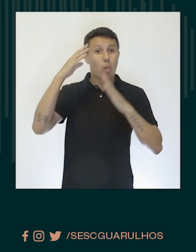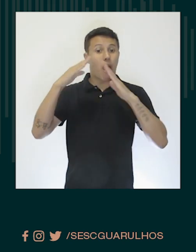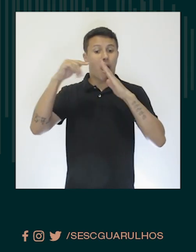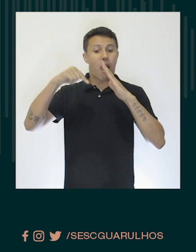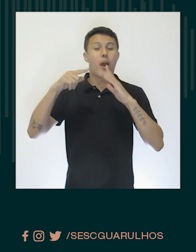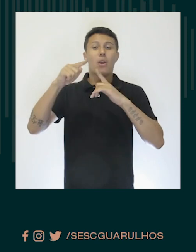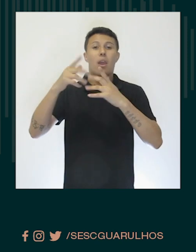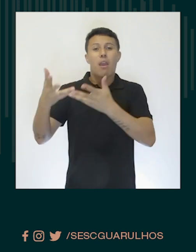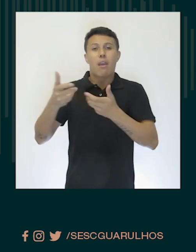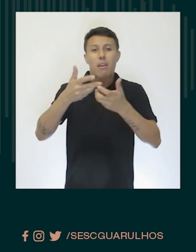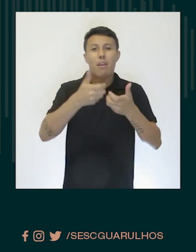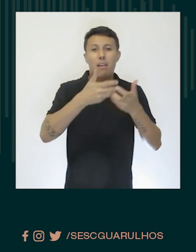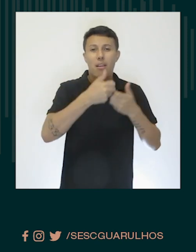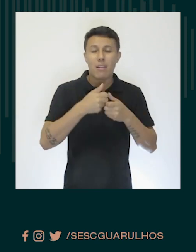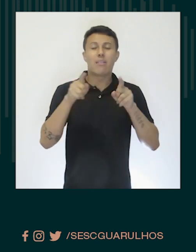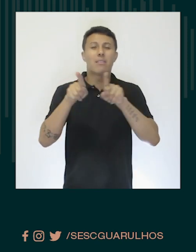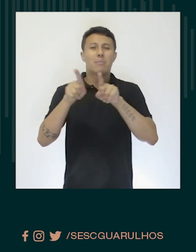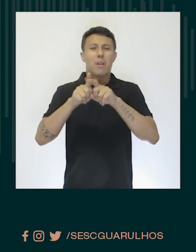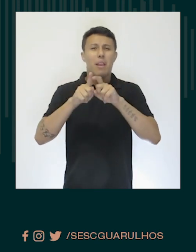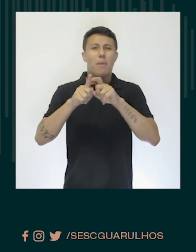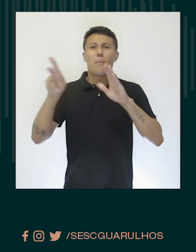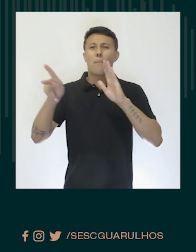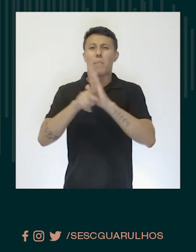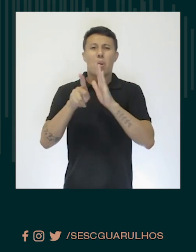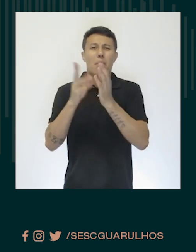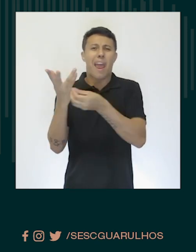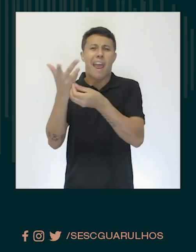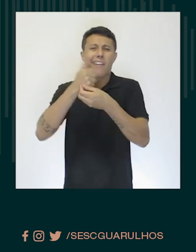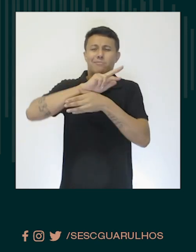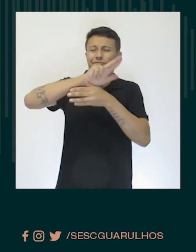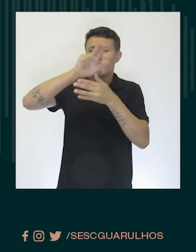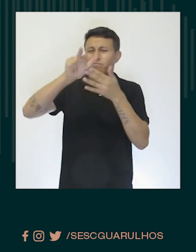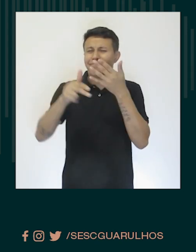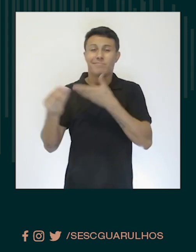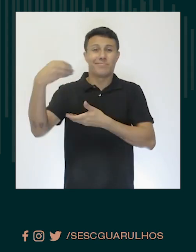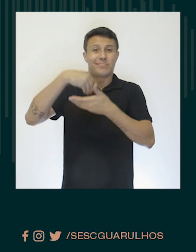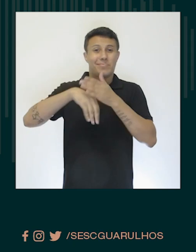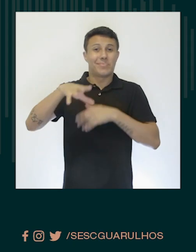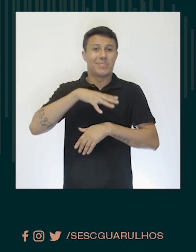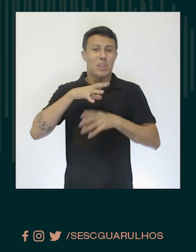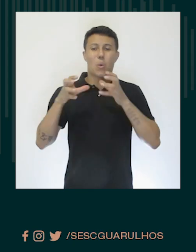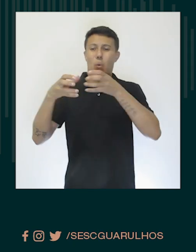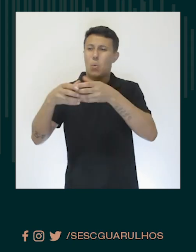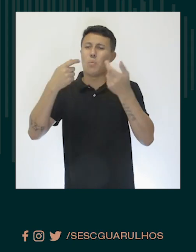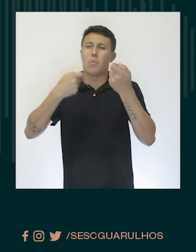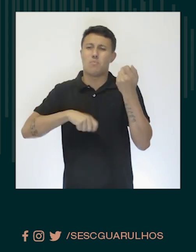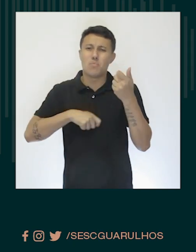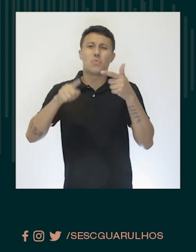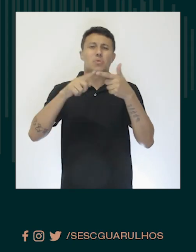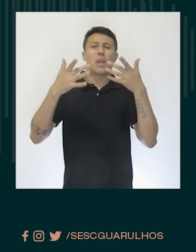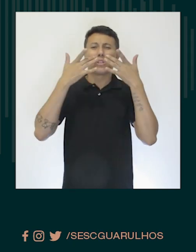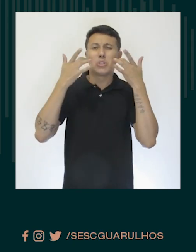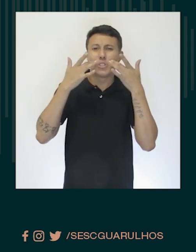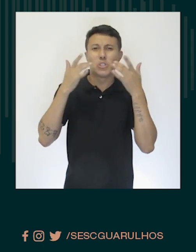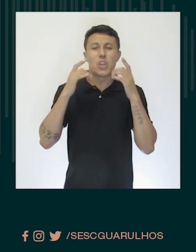cultural que abrigou vários e diversos tipos de artes aqui da cidade, apresentações de banda, apresentações